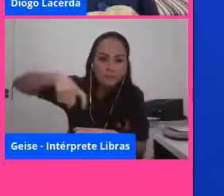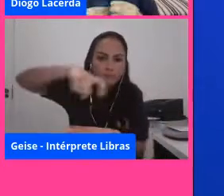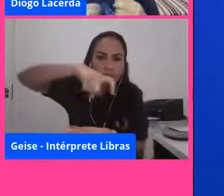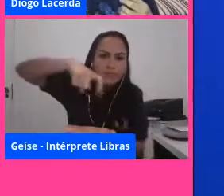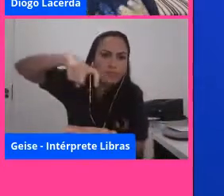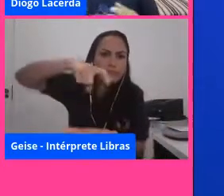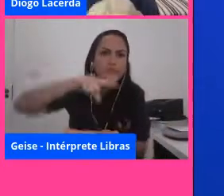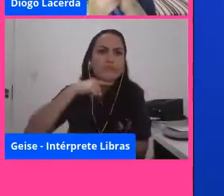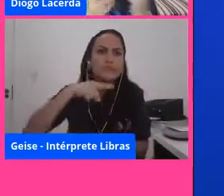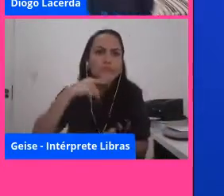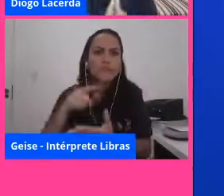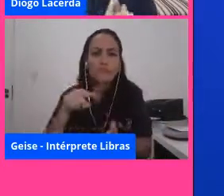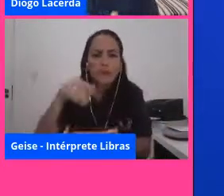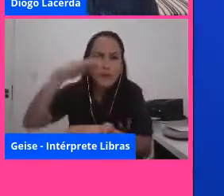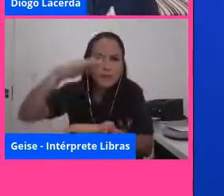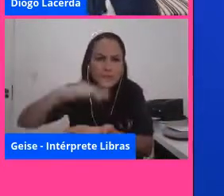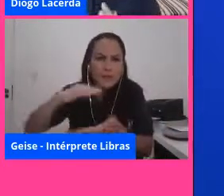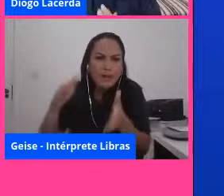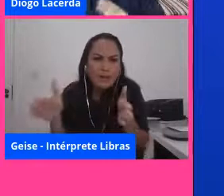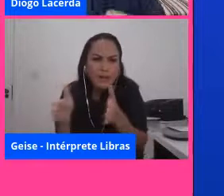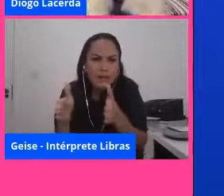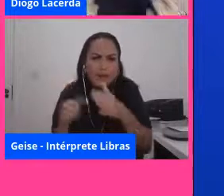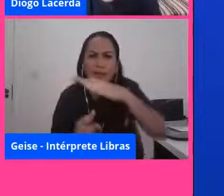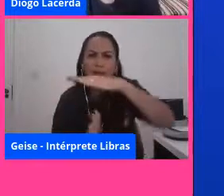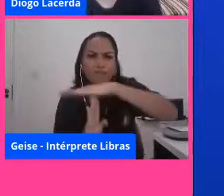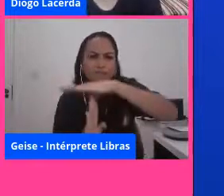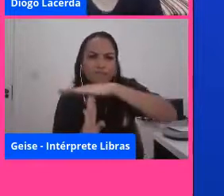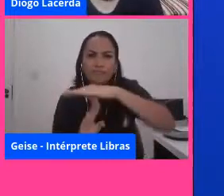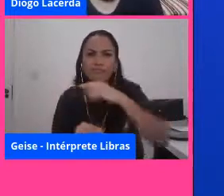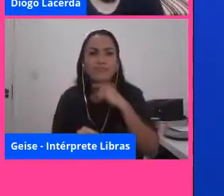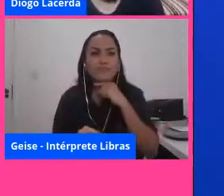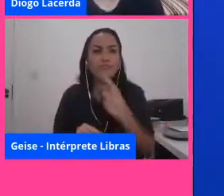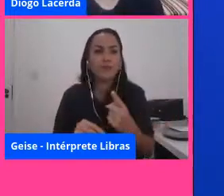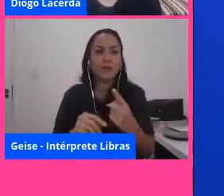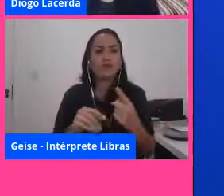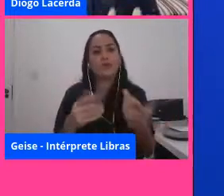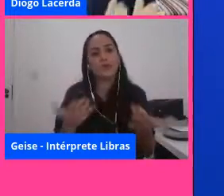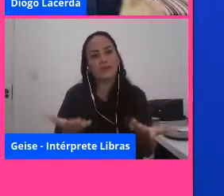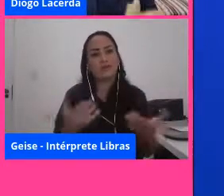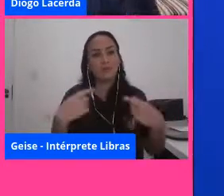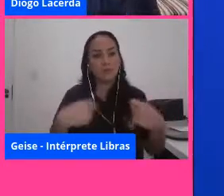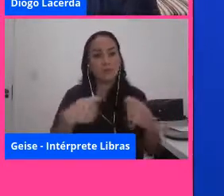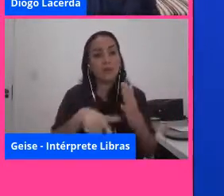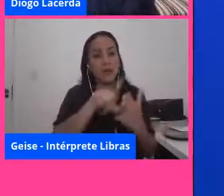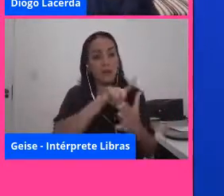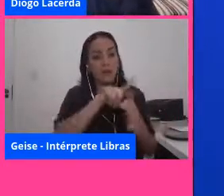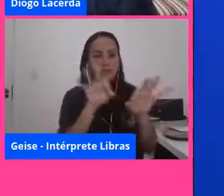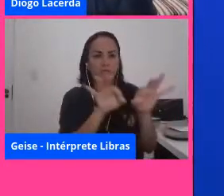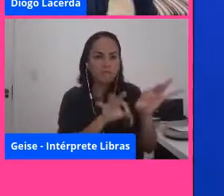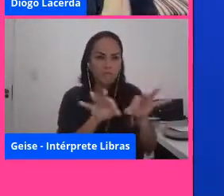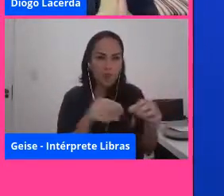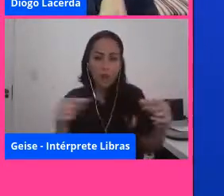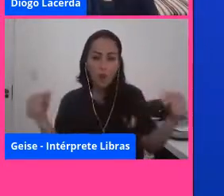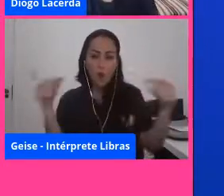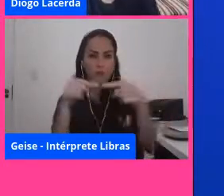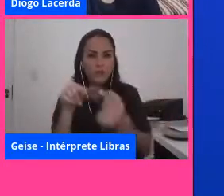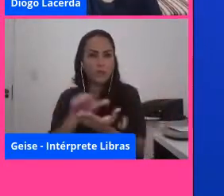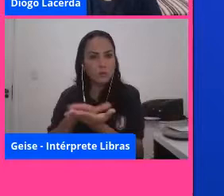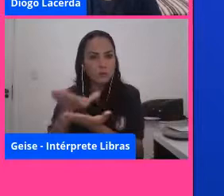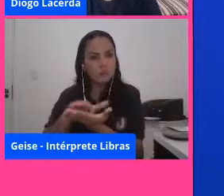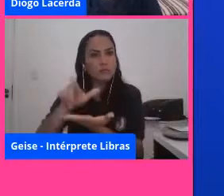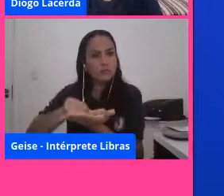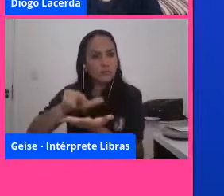imprimir porque ela é muito pequena ou muito fina. Mas isso a gente vai falar mais na frente também. Então, primeiro tu vai desenhar um modelo geométrico